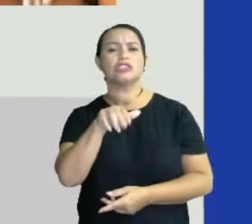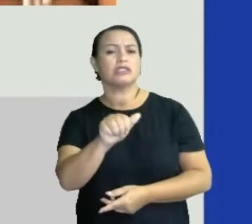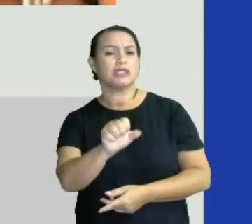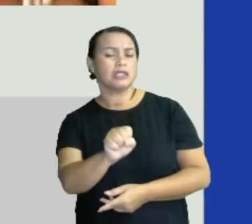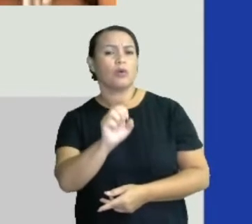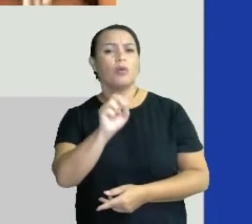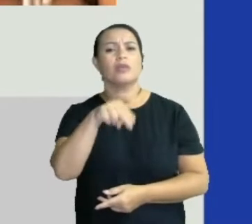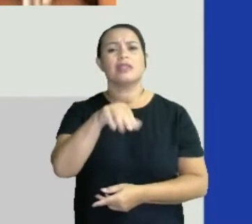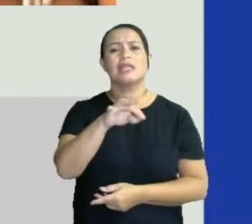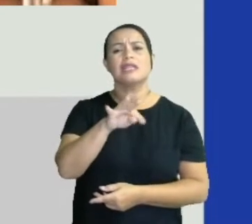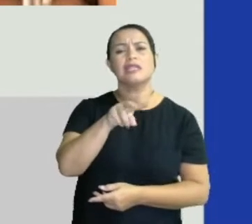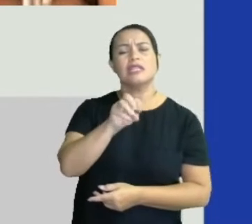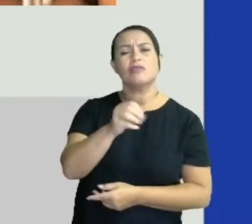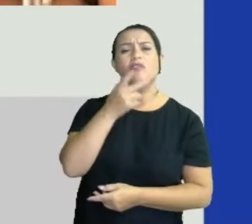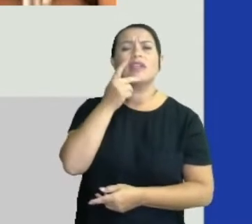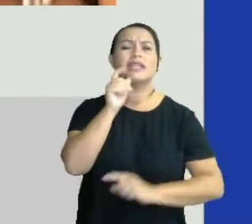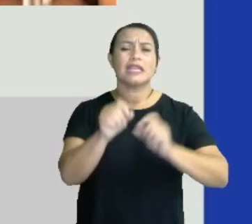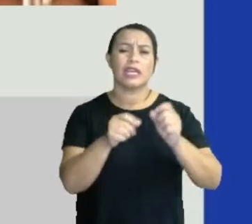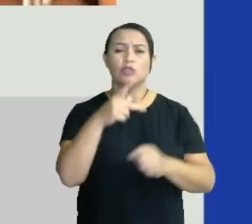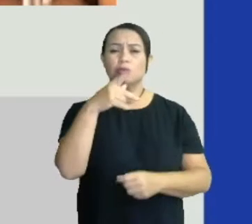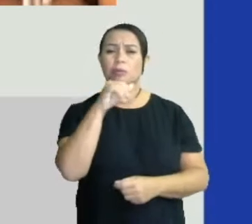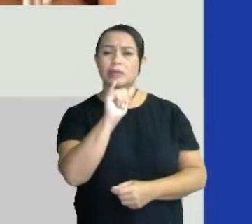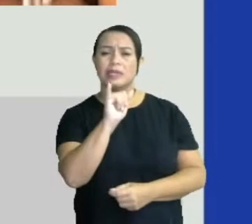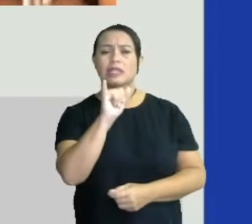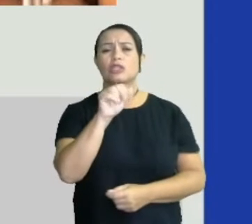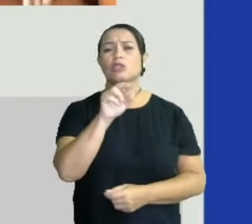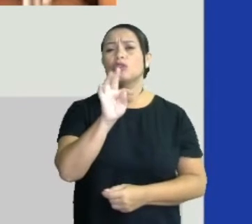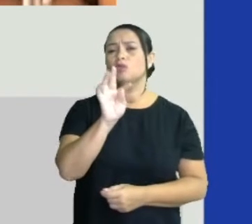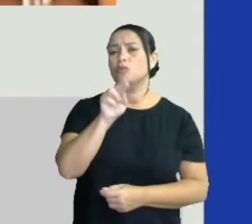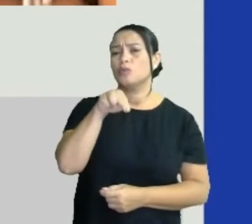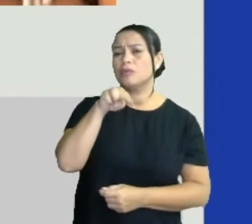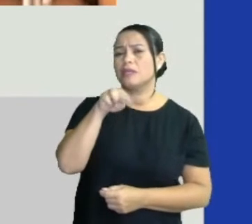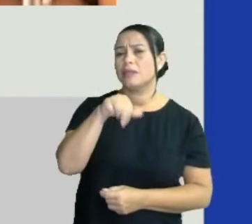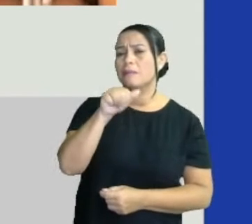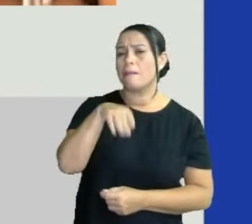tupinambás? A gente está falando dos povos tupis?